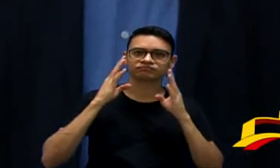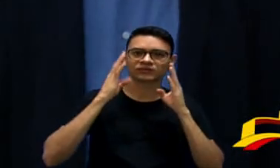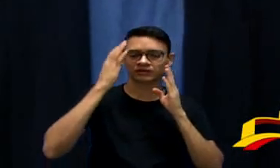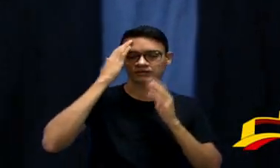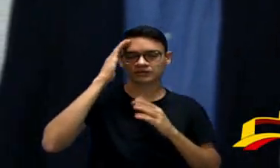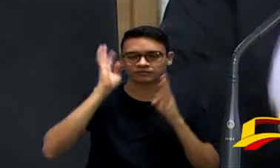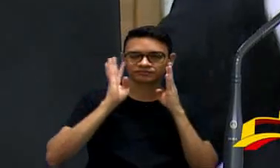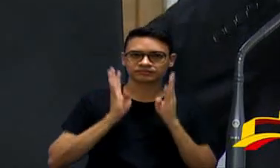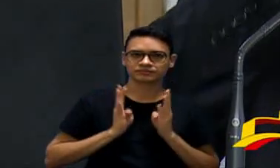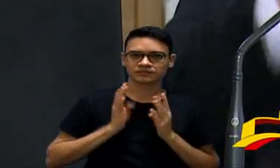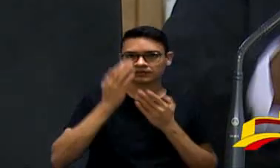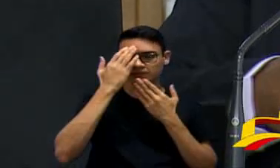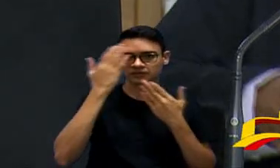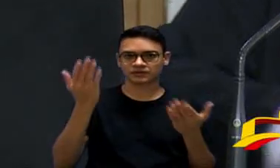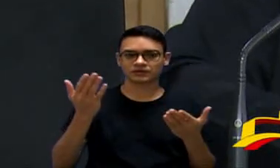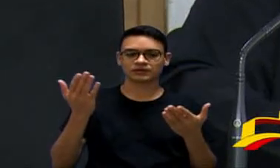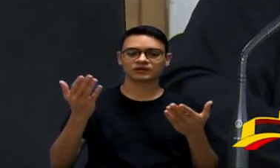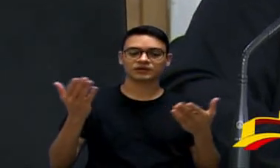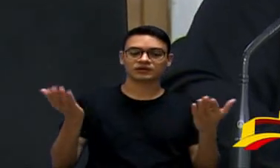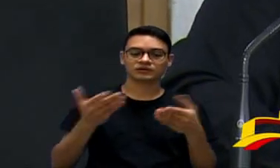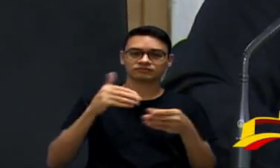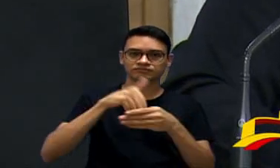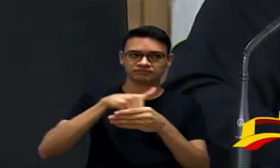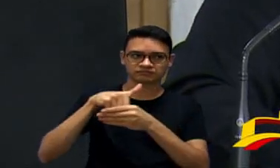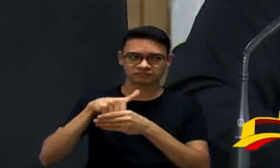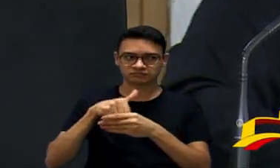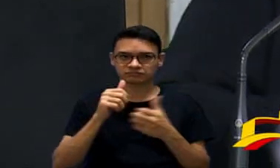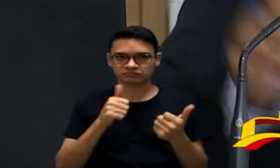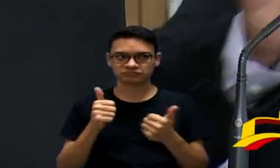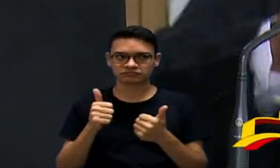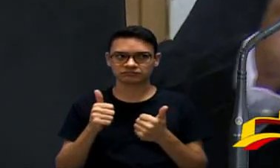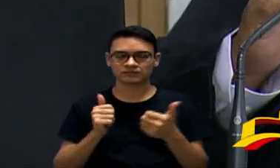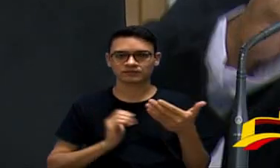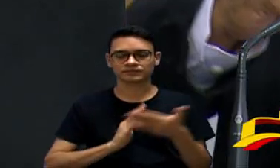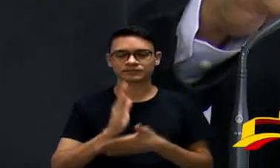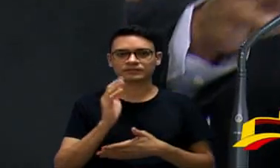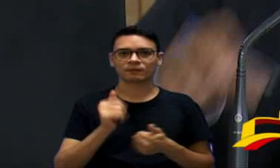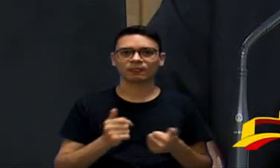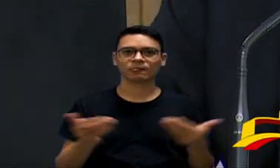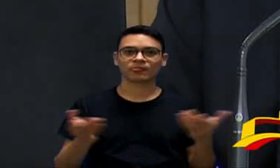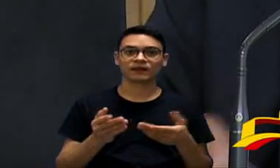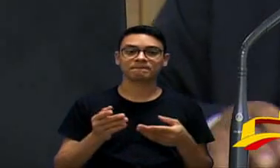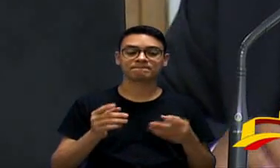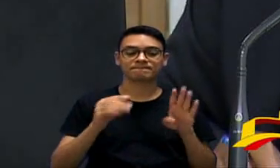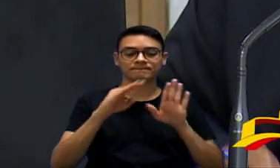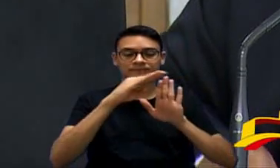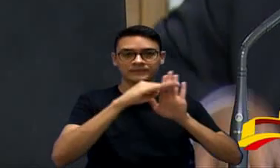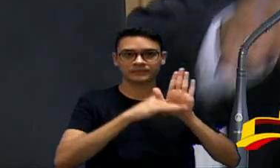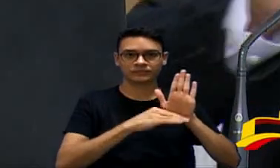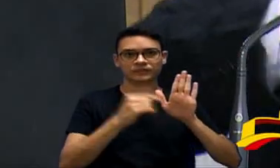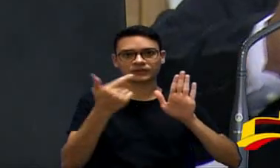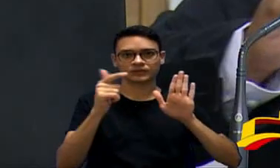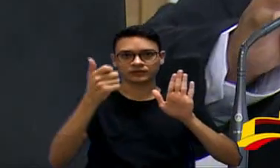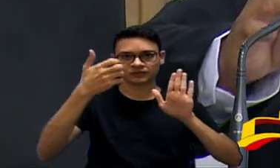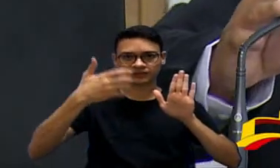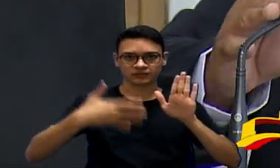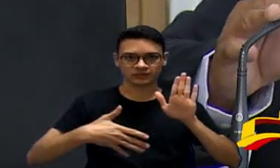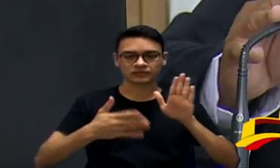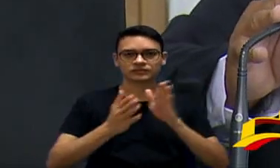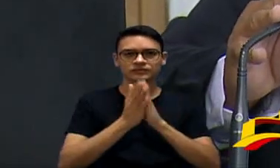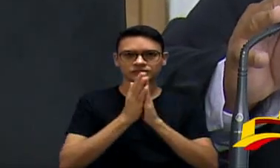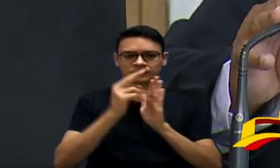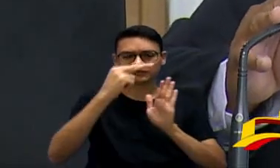discussão, coloco em votação. Os vereadores concordam, permissão de discussão, aprovado. Antes de nós entrar no próximo da pauta, faça a leitura dos